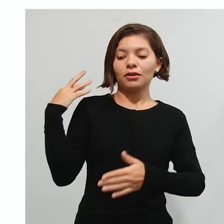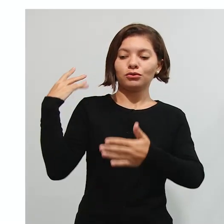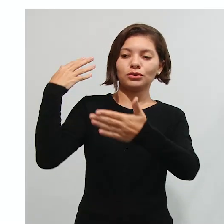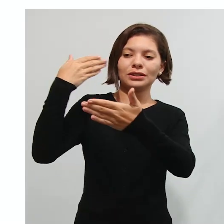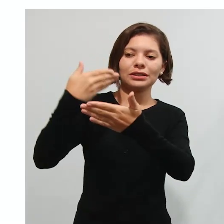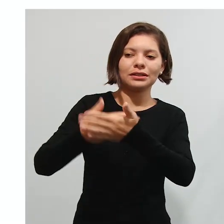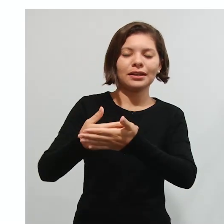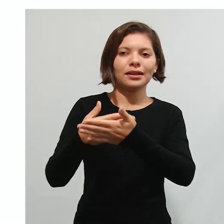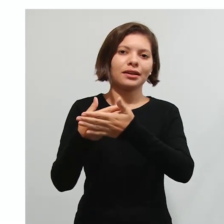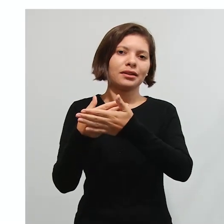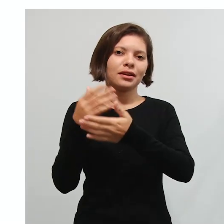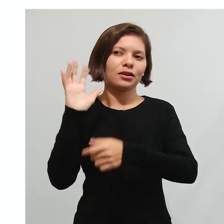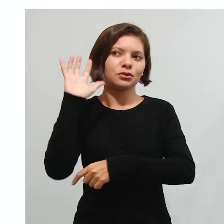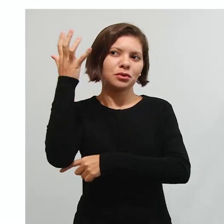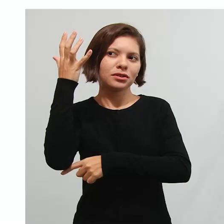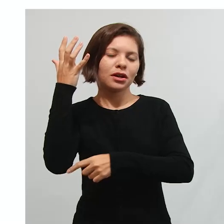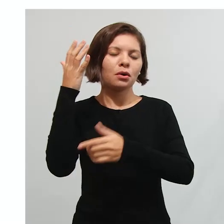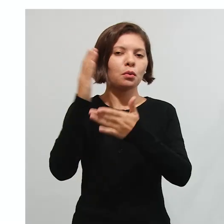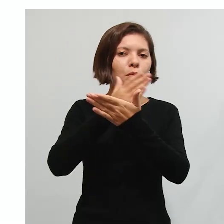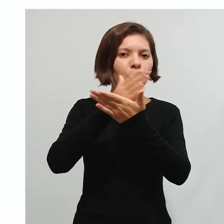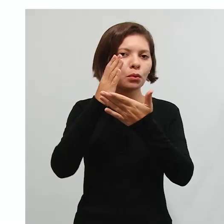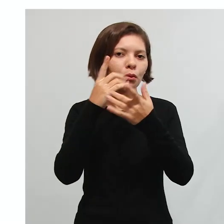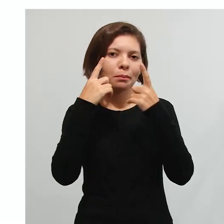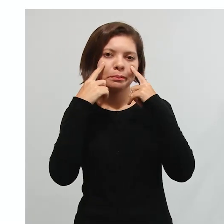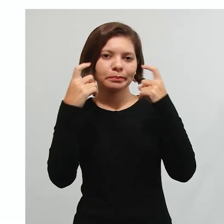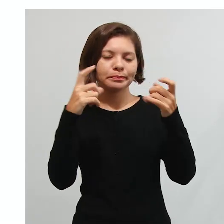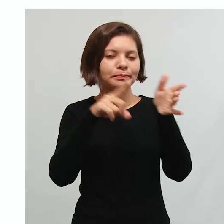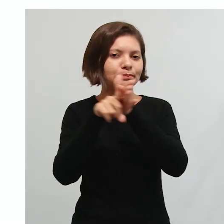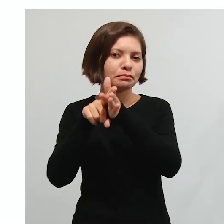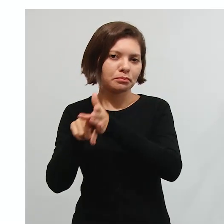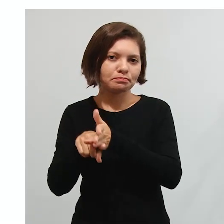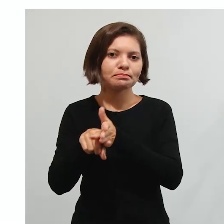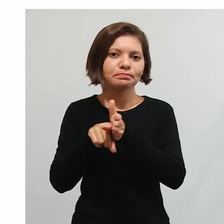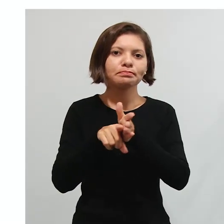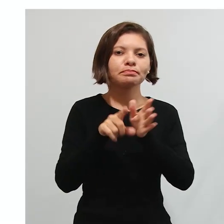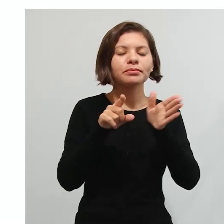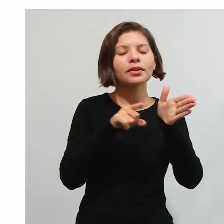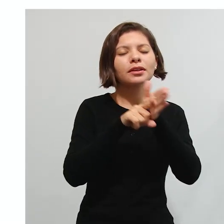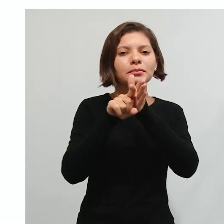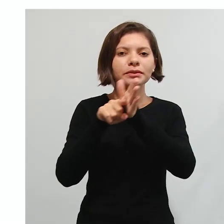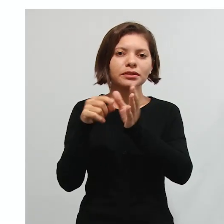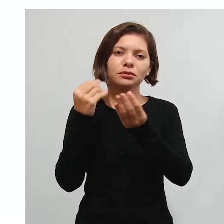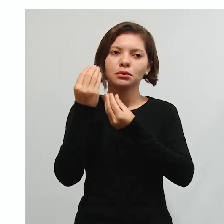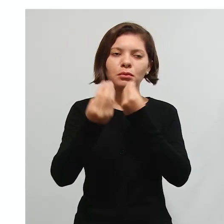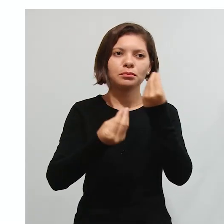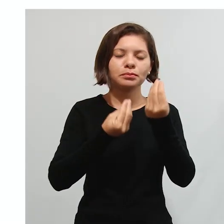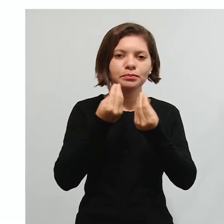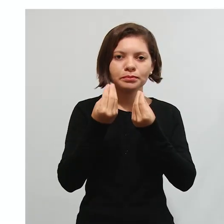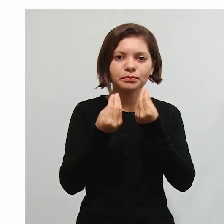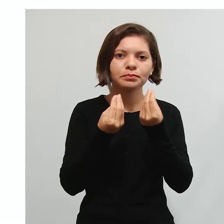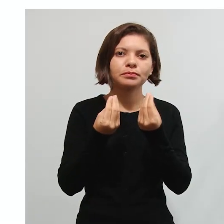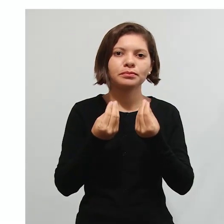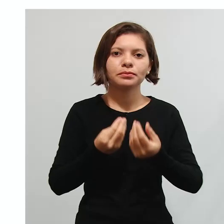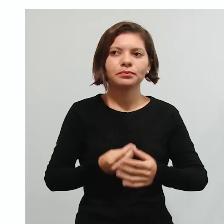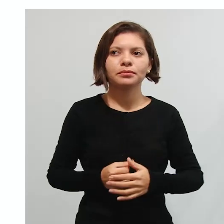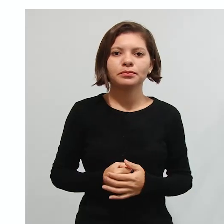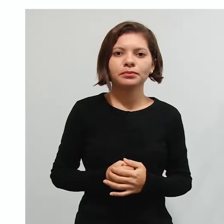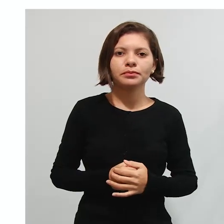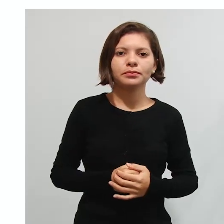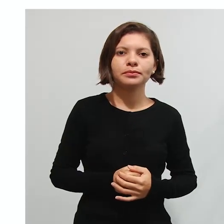episódios situações particulares de interesse para a pesquisa então são pesquisas assim também mais